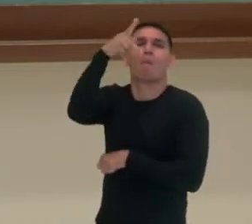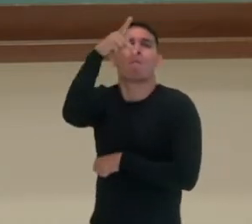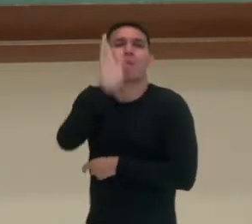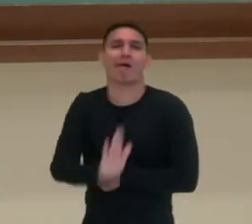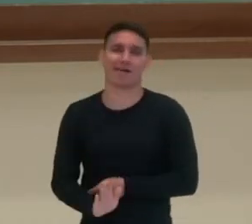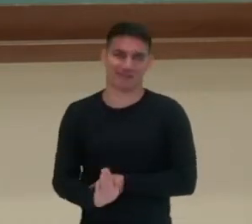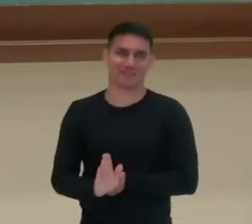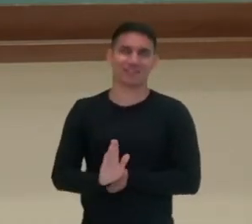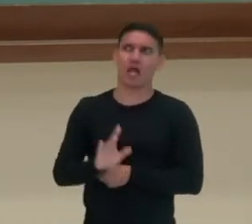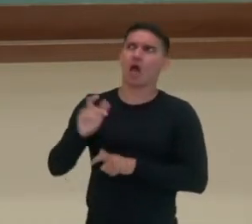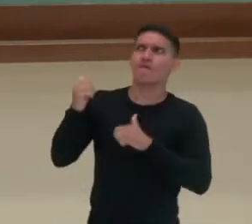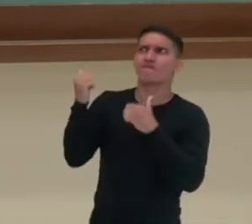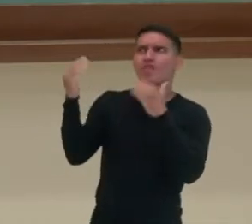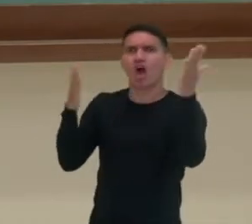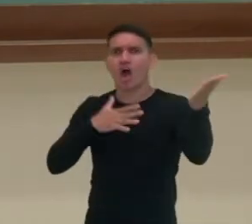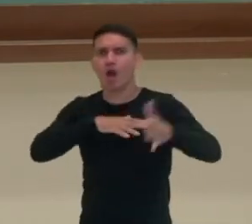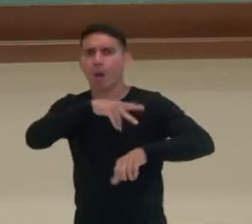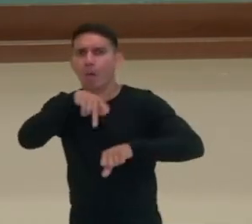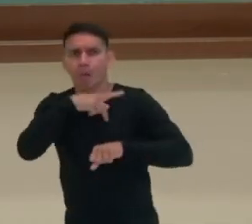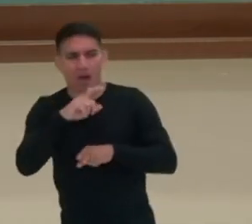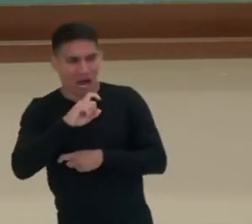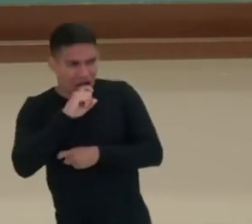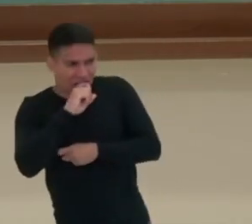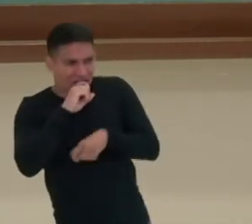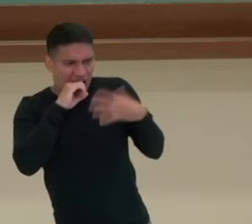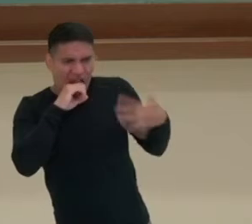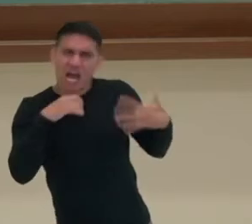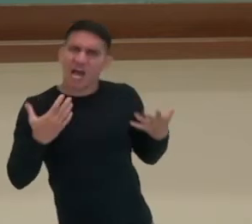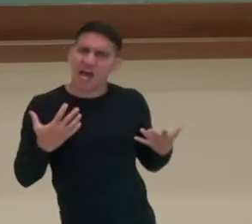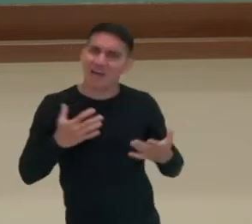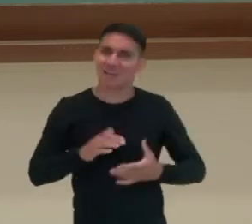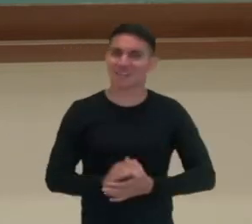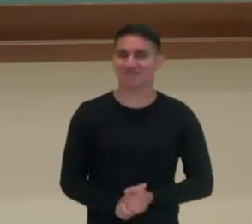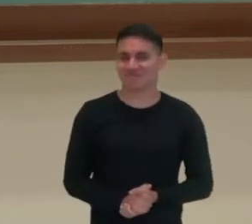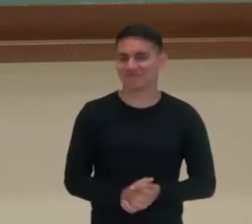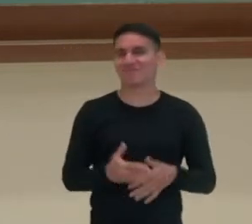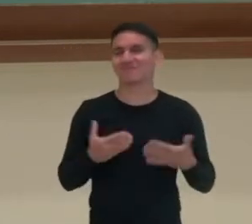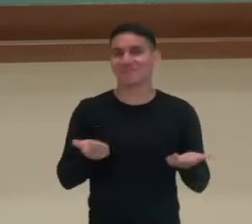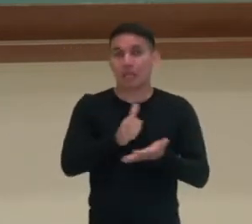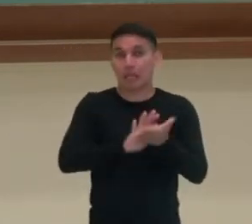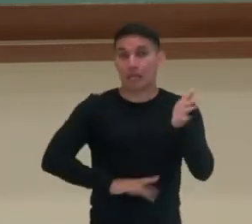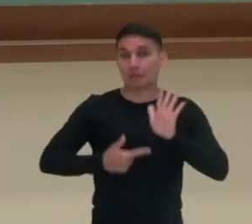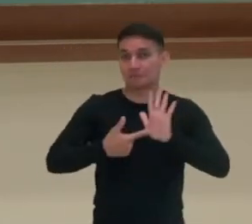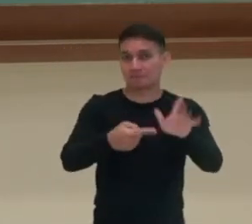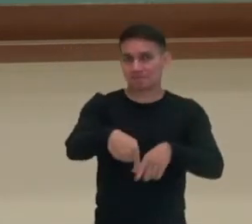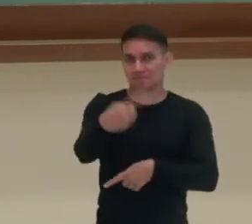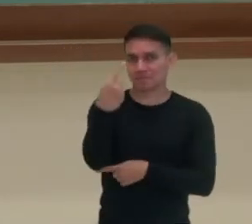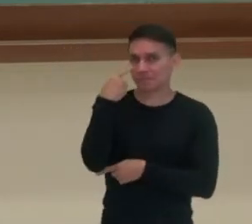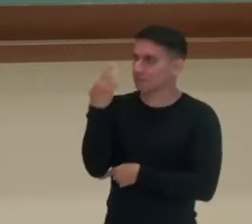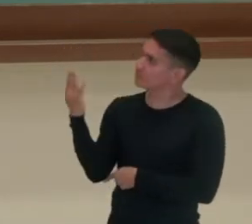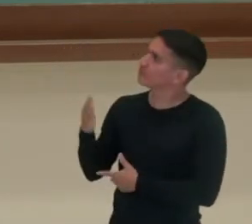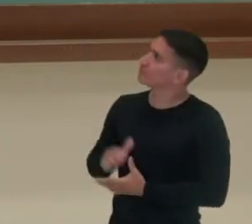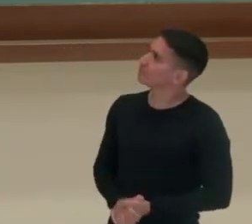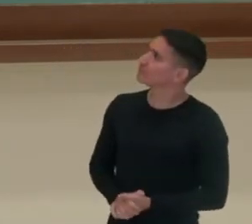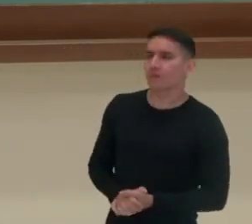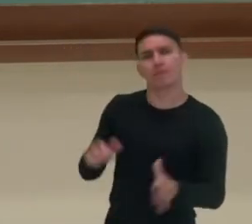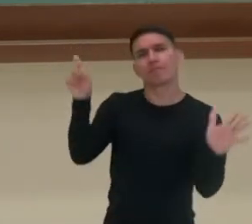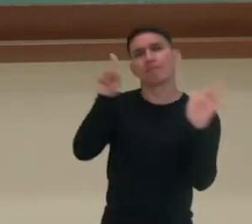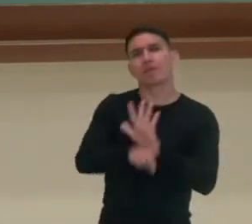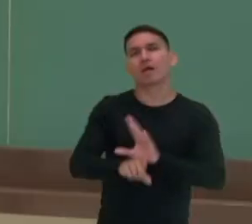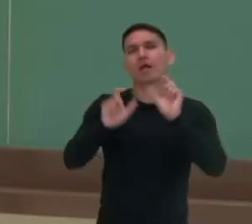causando inveja aos olhos dos gringos. Vamos então a uma primeira atividade, galera. Quais são